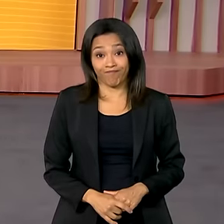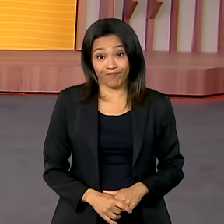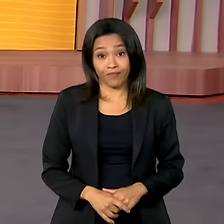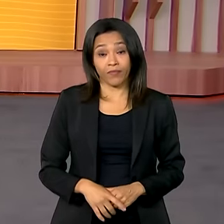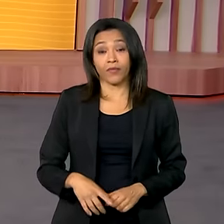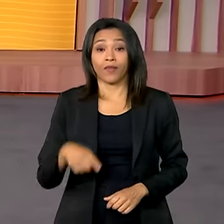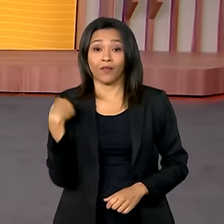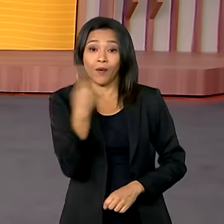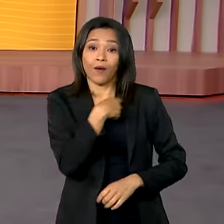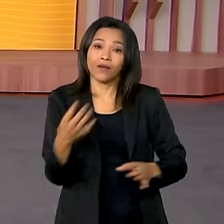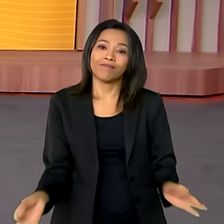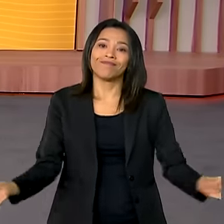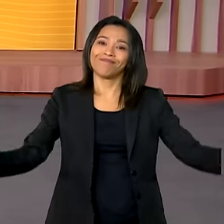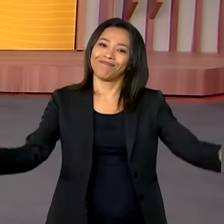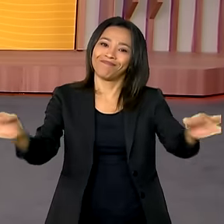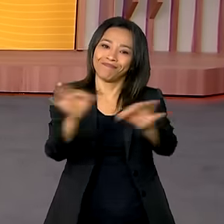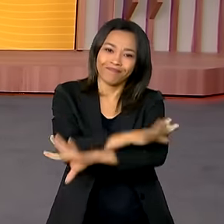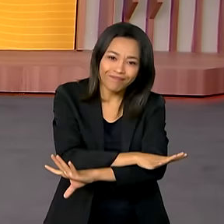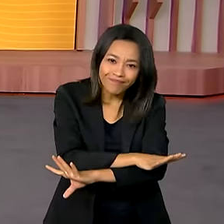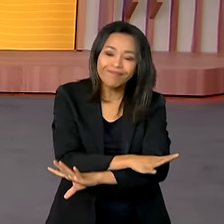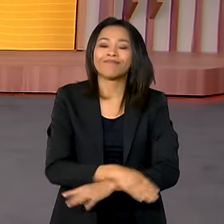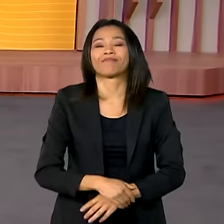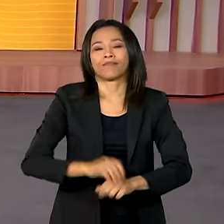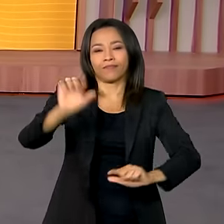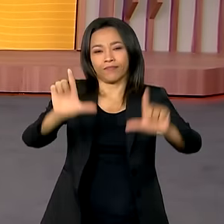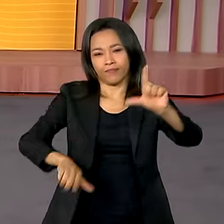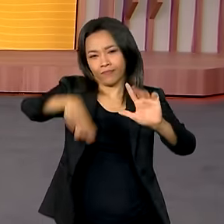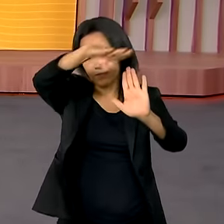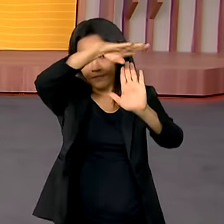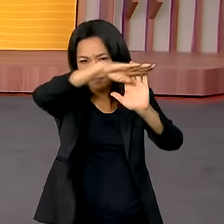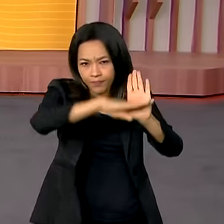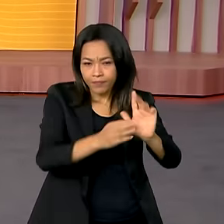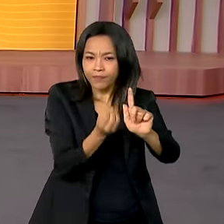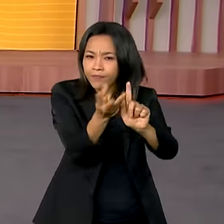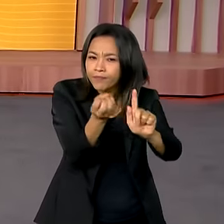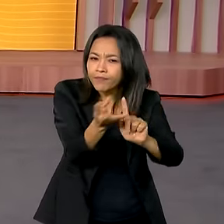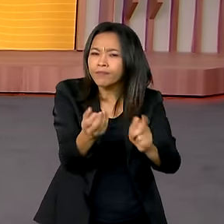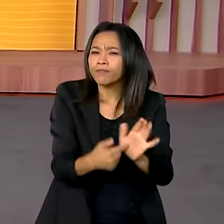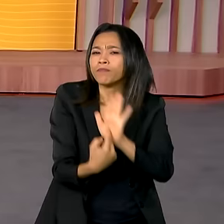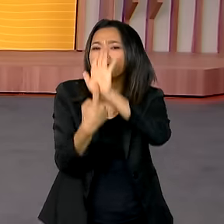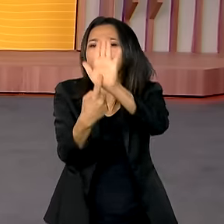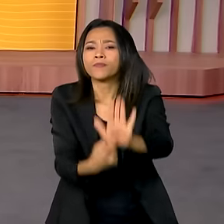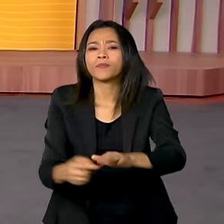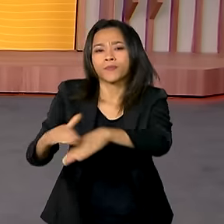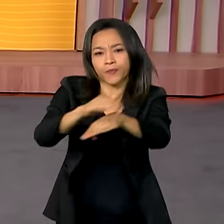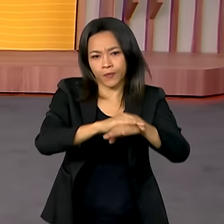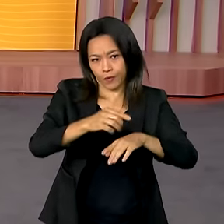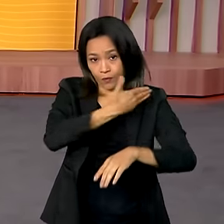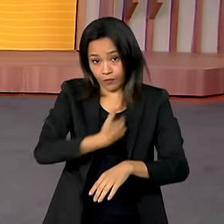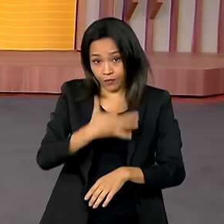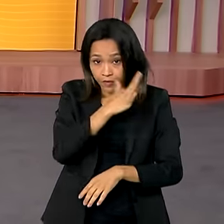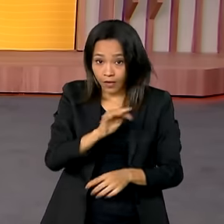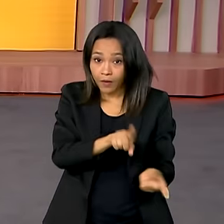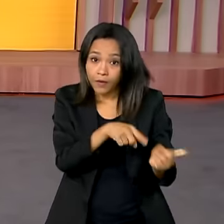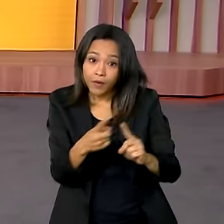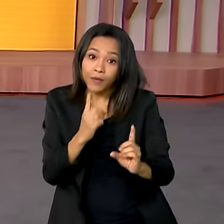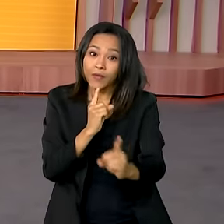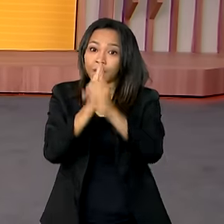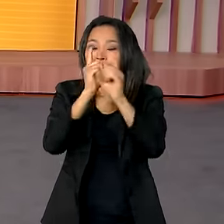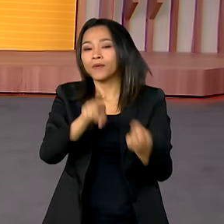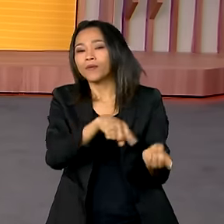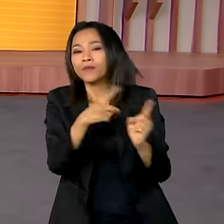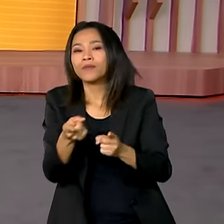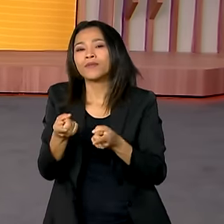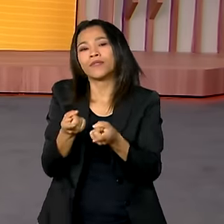Brasil em Dia fica por aqui, mas o canal GOV segue a programação mostrando todas as ações do governo federal, eventos ao vivo e serviço